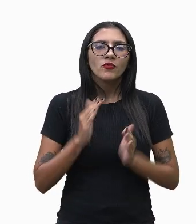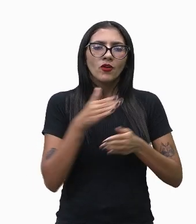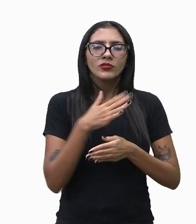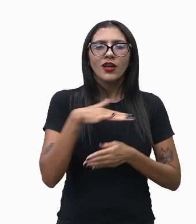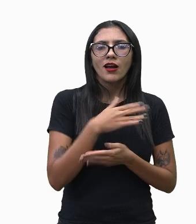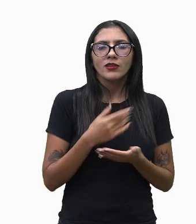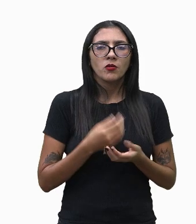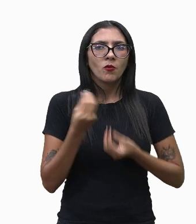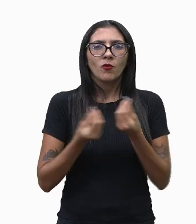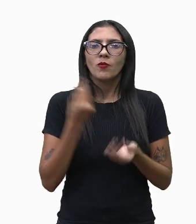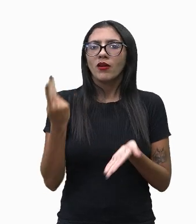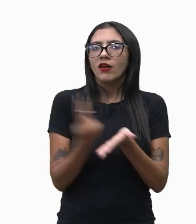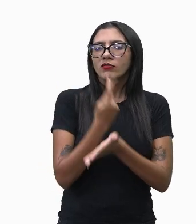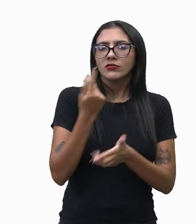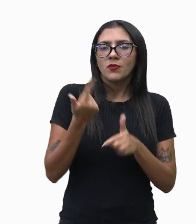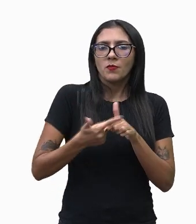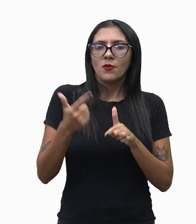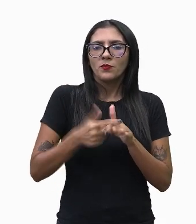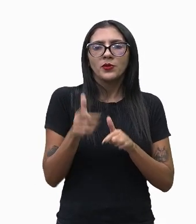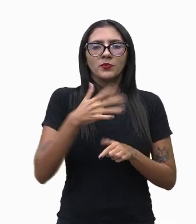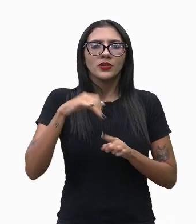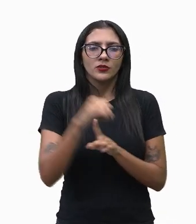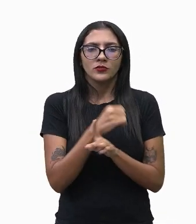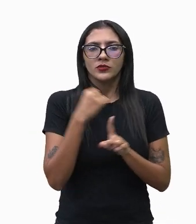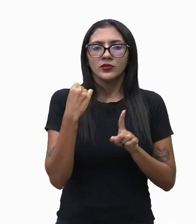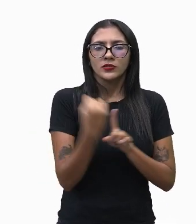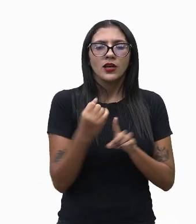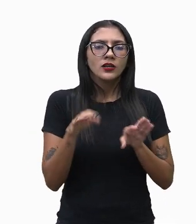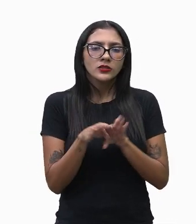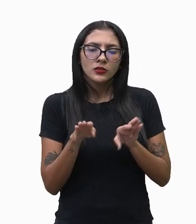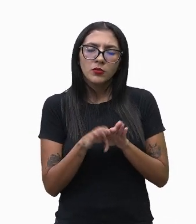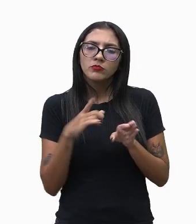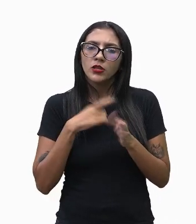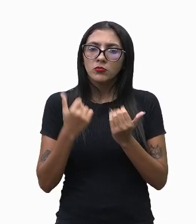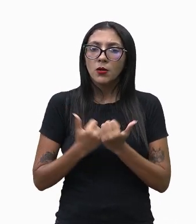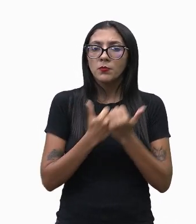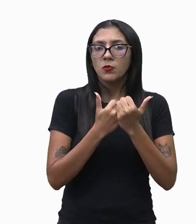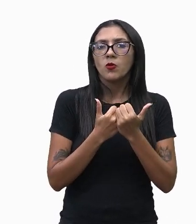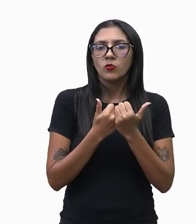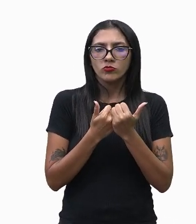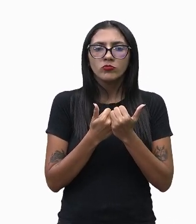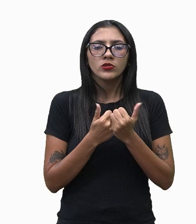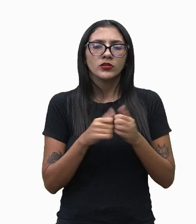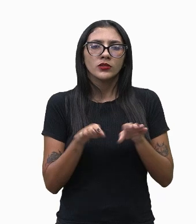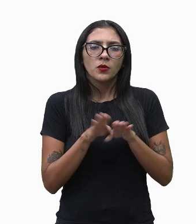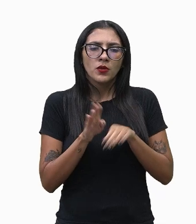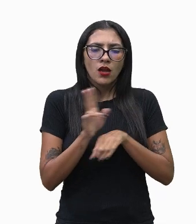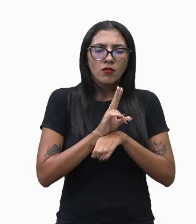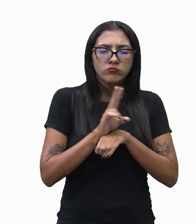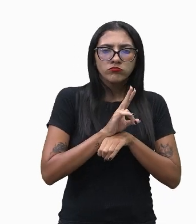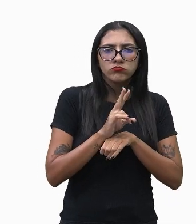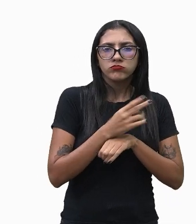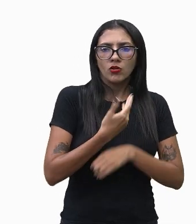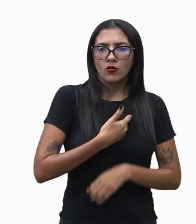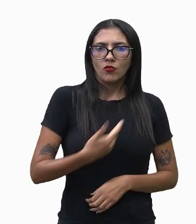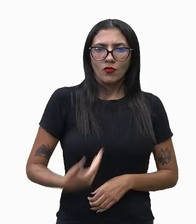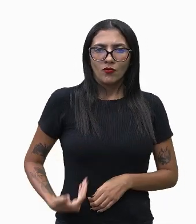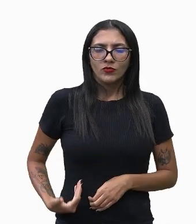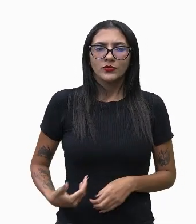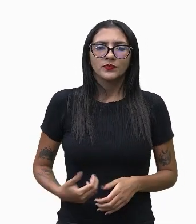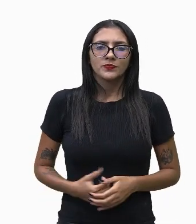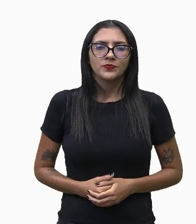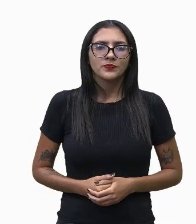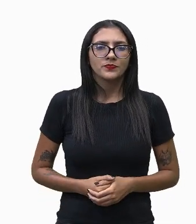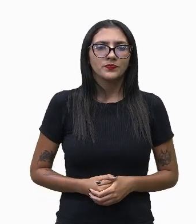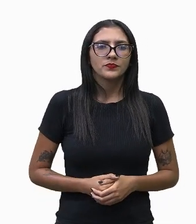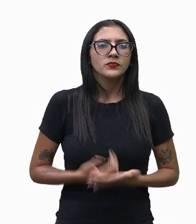sociedade, reivindicação de melhorias e fiscalização do poder público. Então, as organizações não